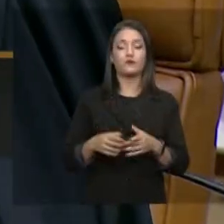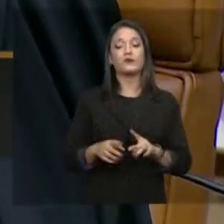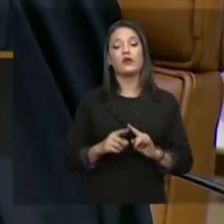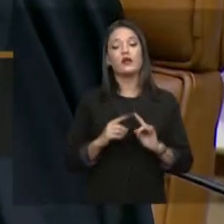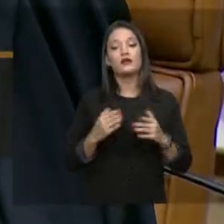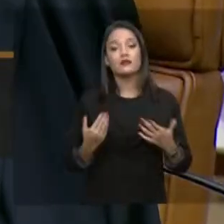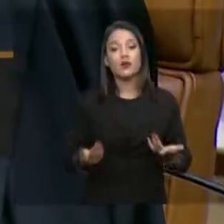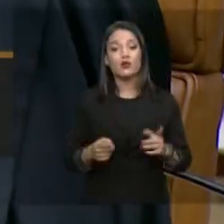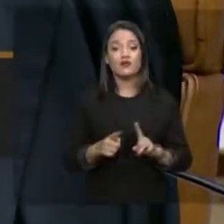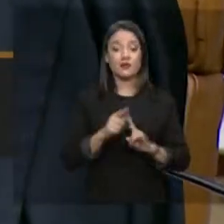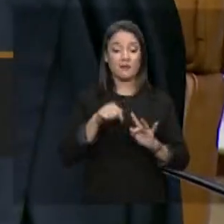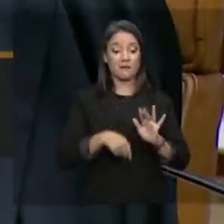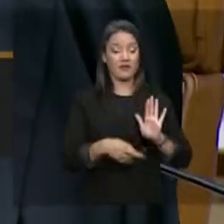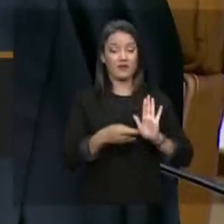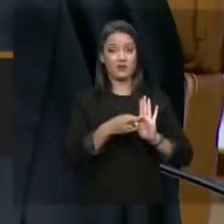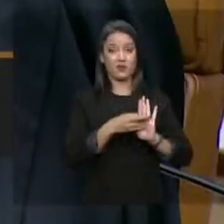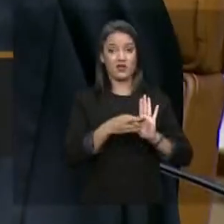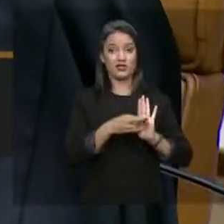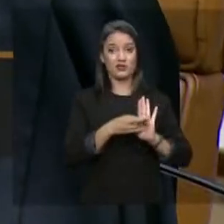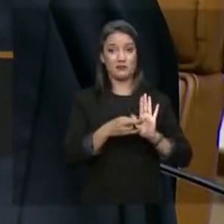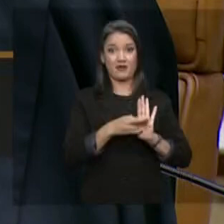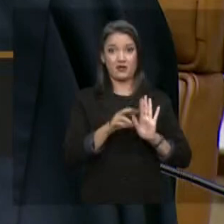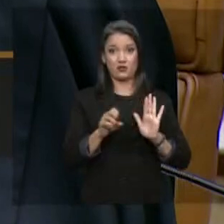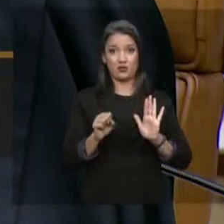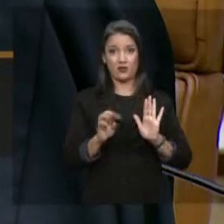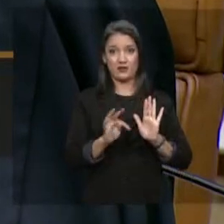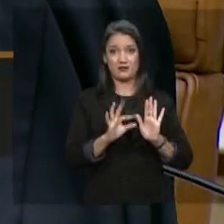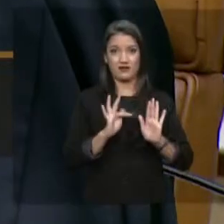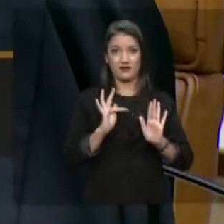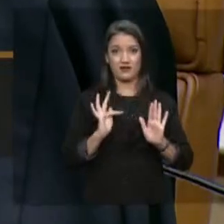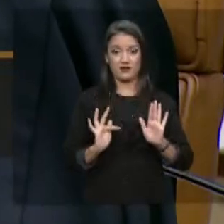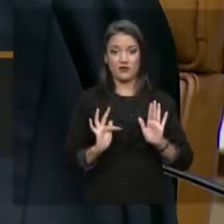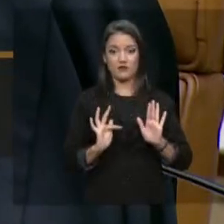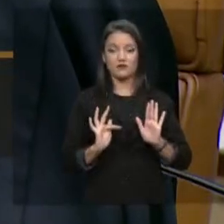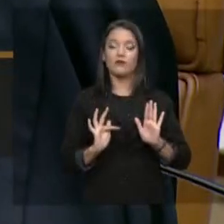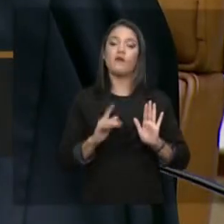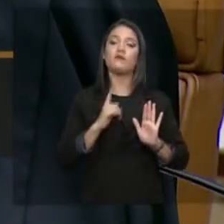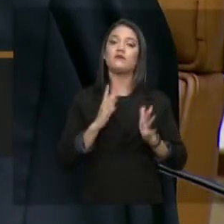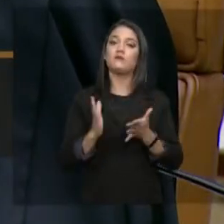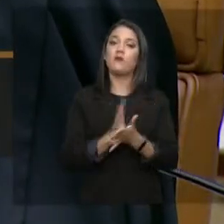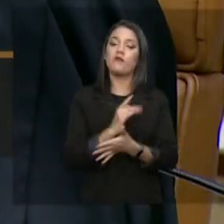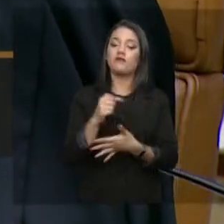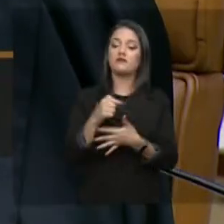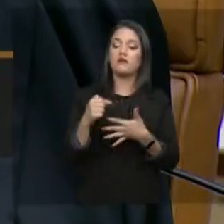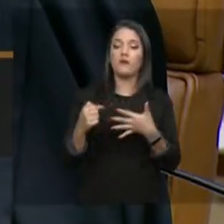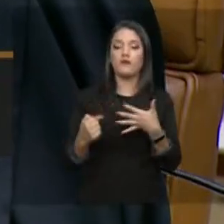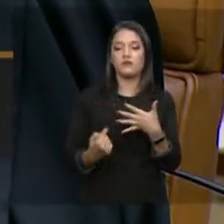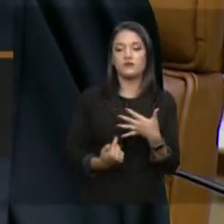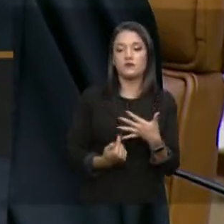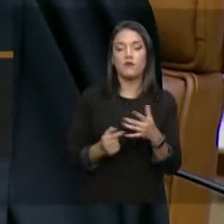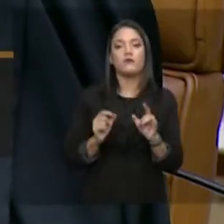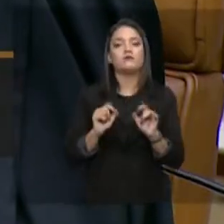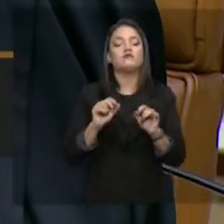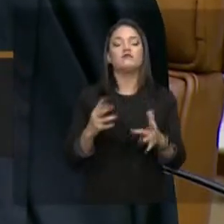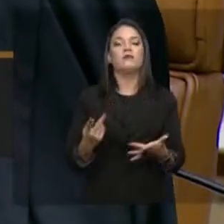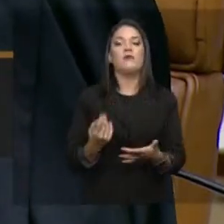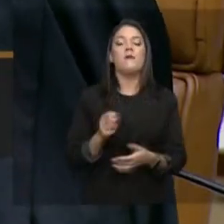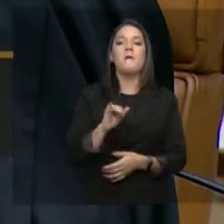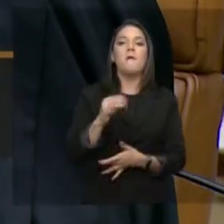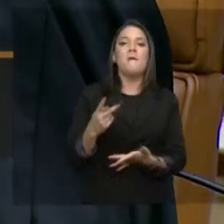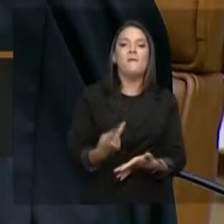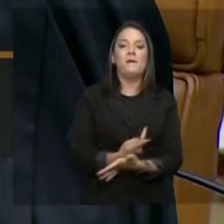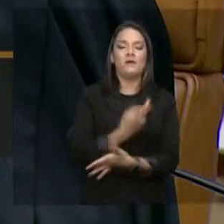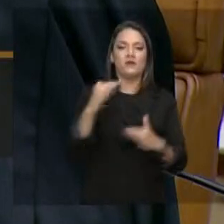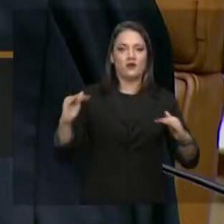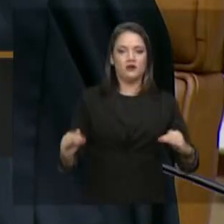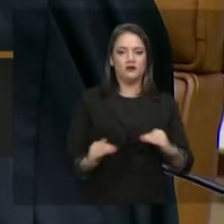nosso regimento interno, o regimento interno do Supremo Tribunal Federal, prevê algumas hipóteses nas quais, diante do empate, ou